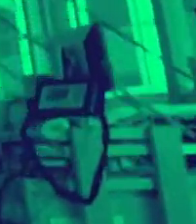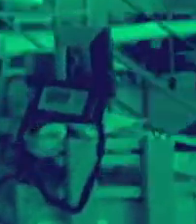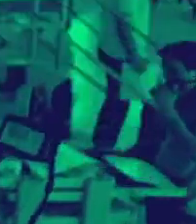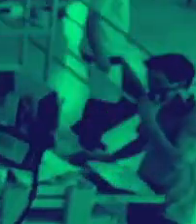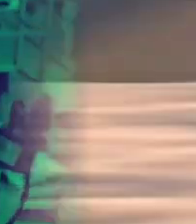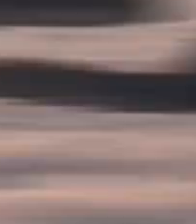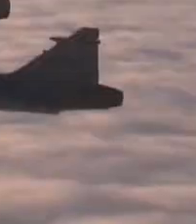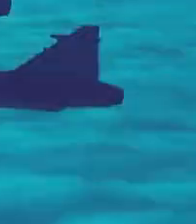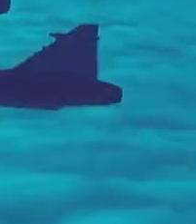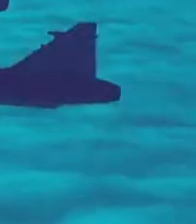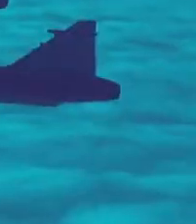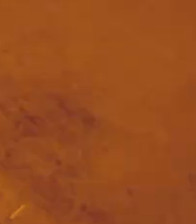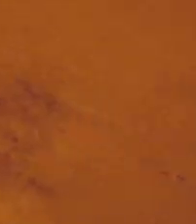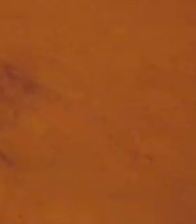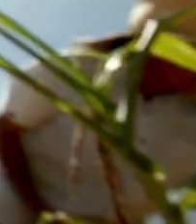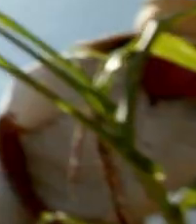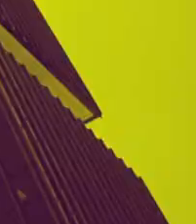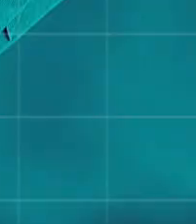E a TV do governo federal.